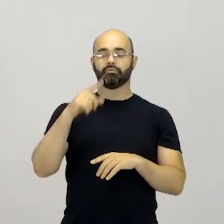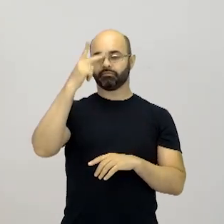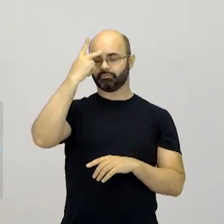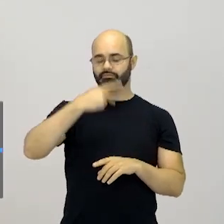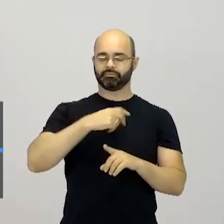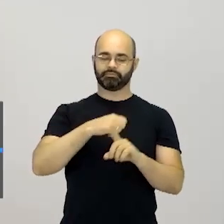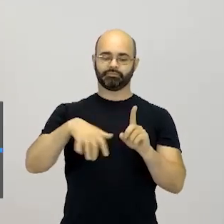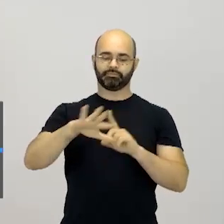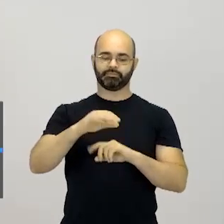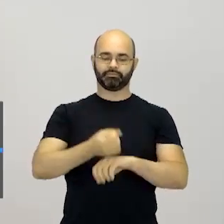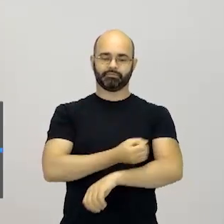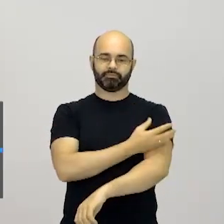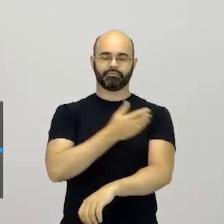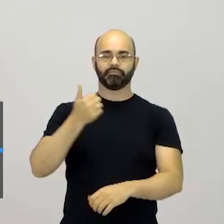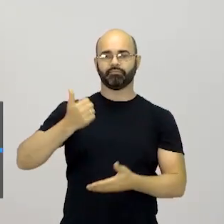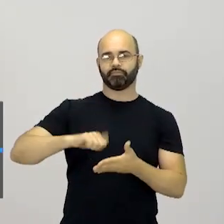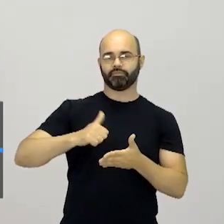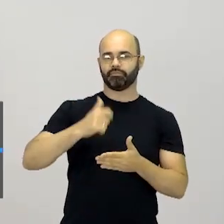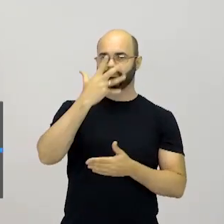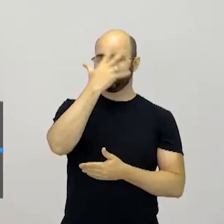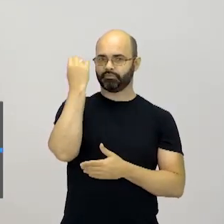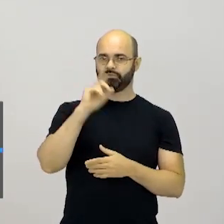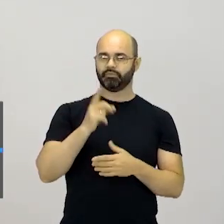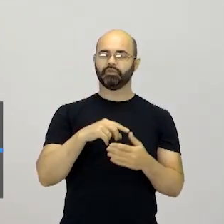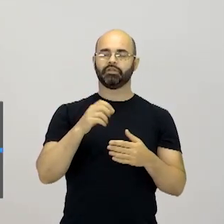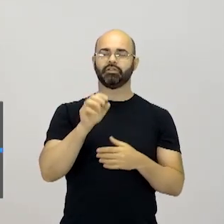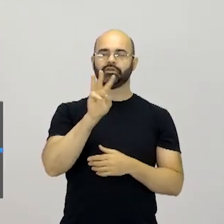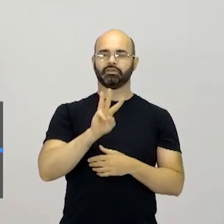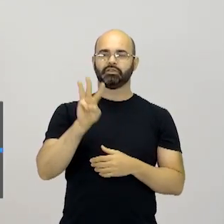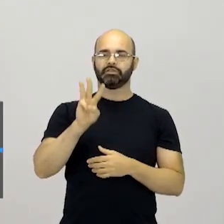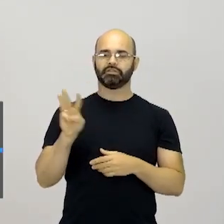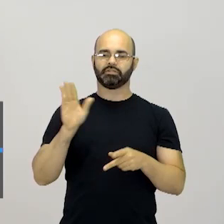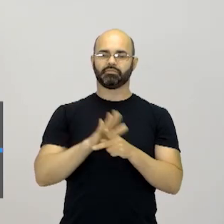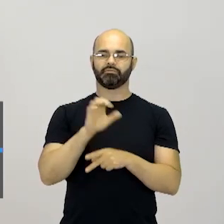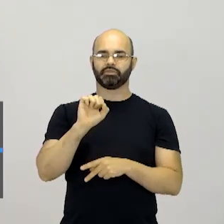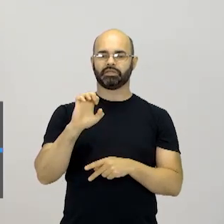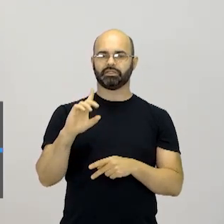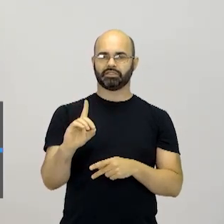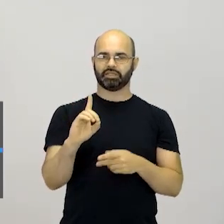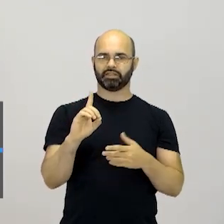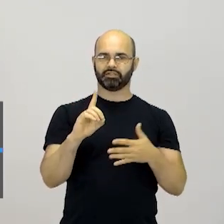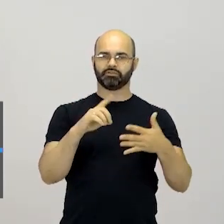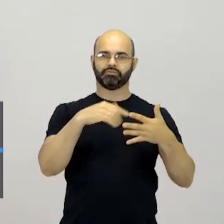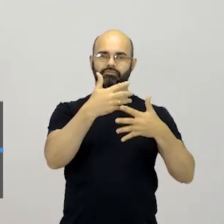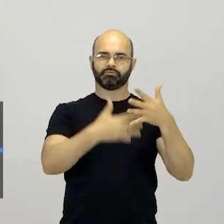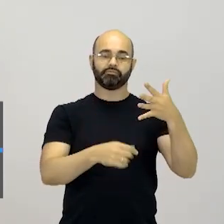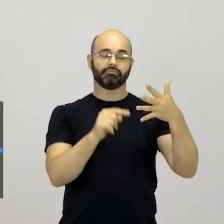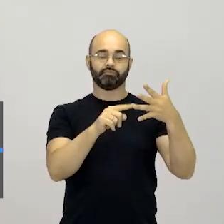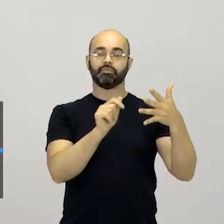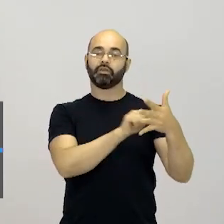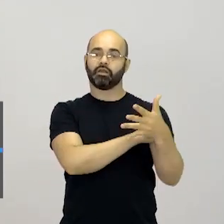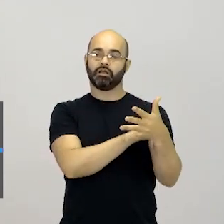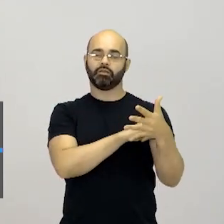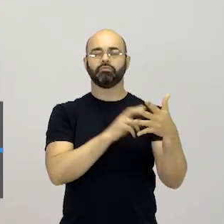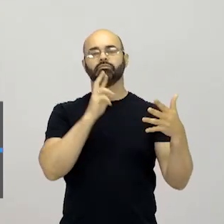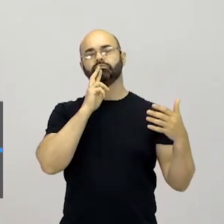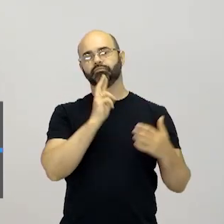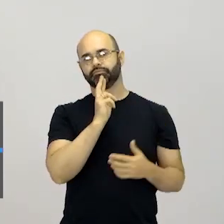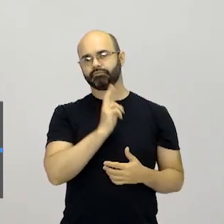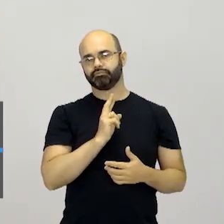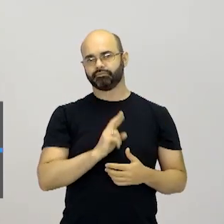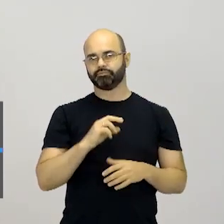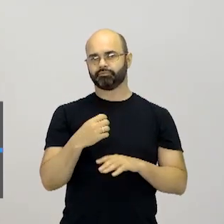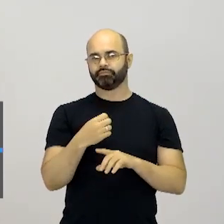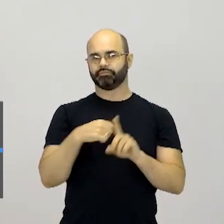autoavaliação socioemocional no site da Secretaria da Educação, acessar lá o link aluno, responder o questionário da